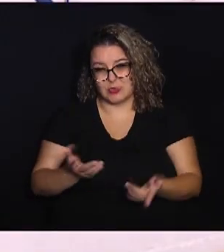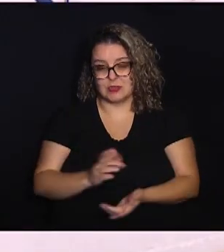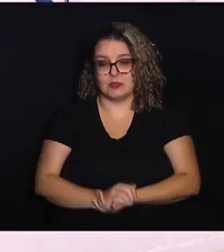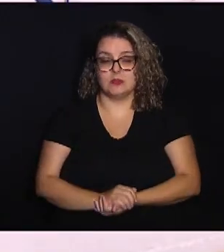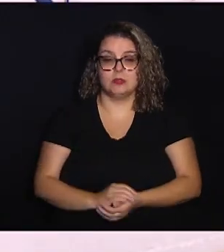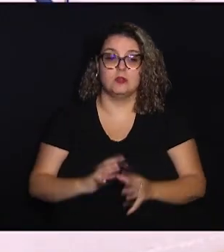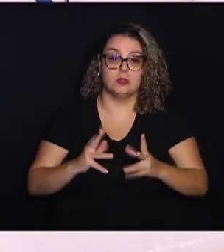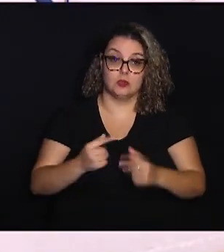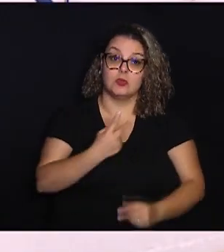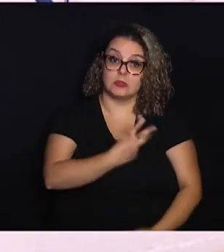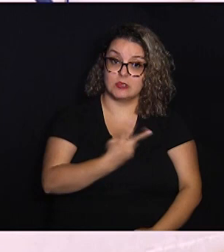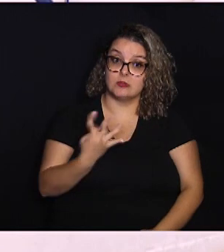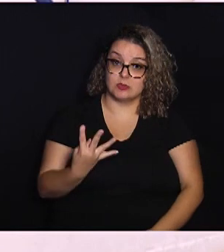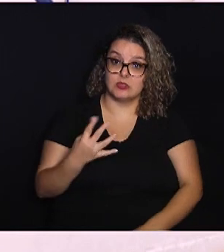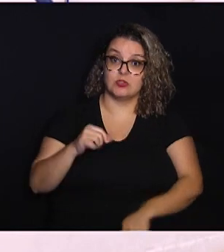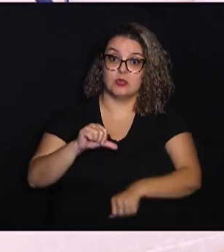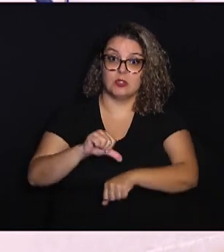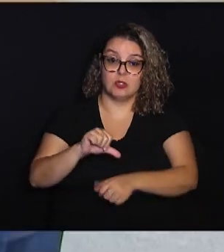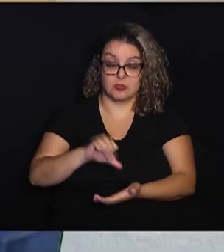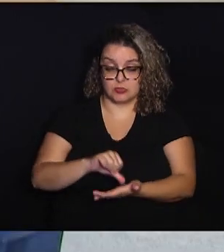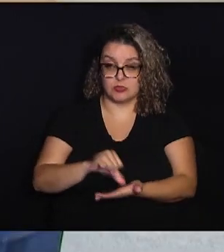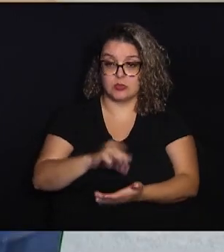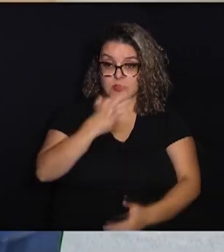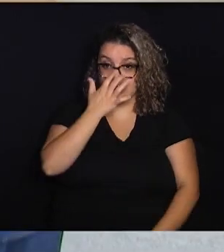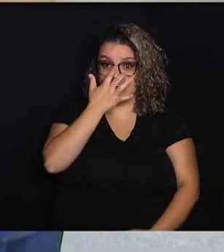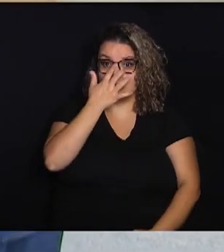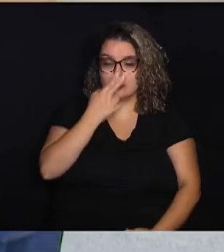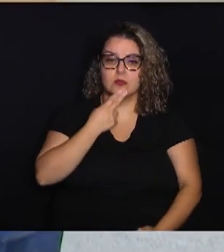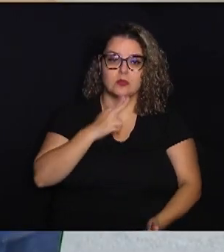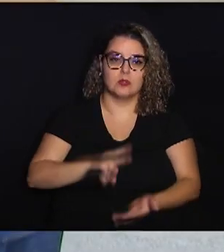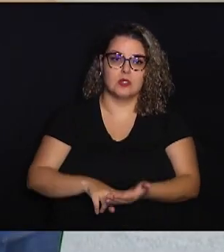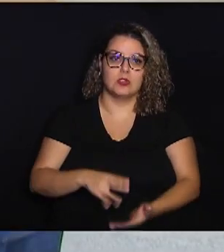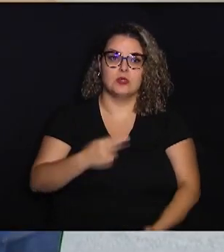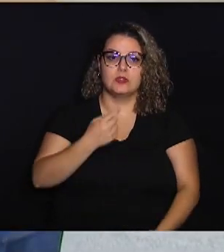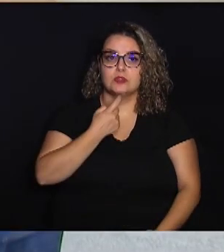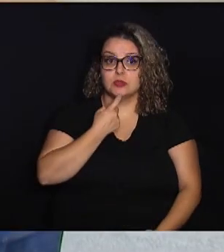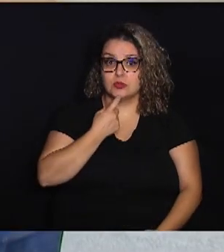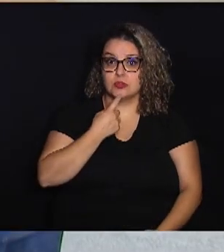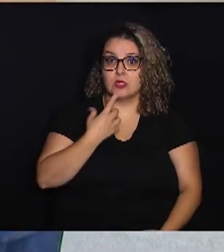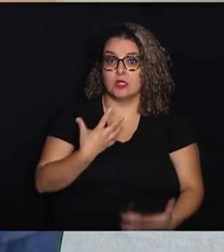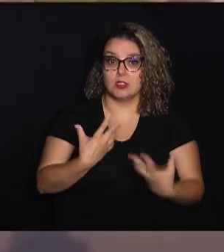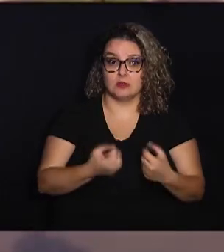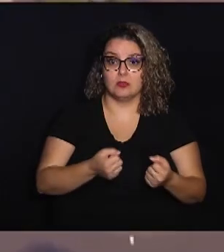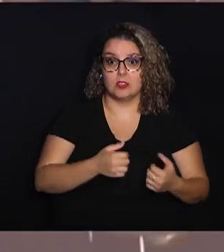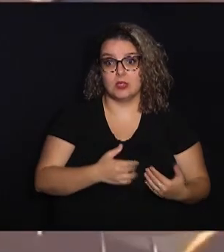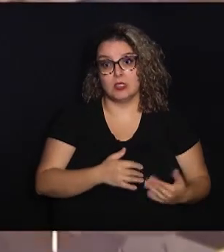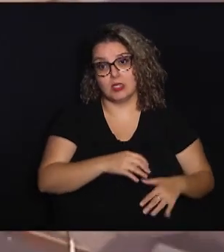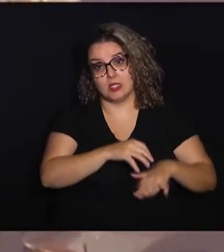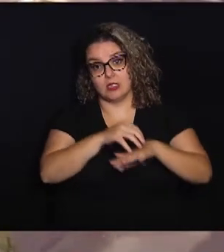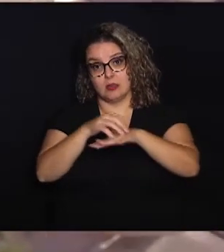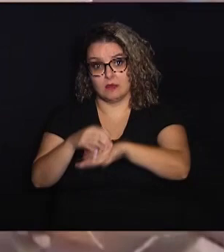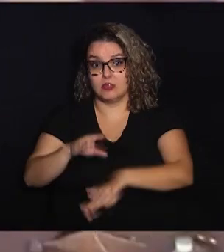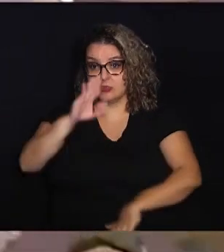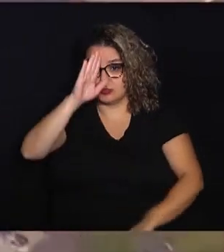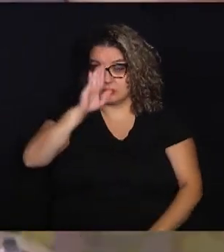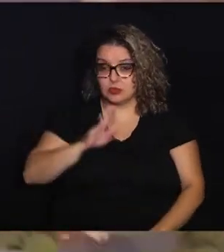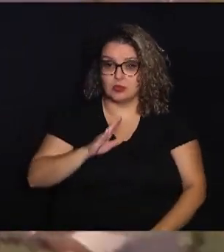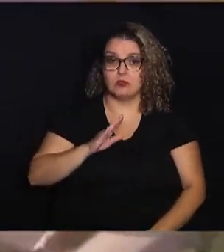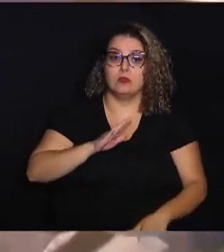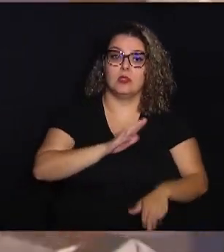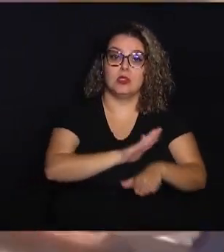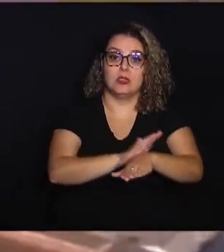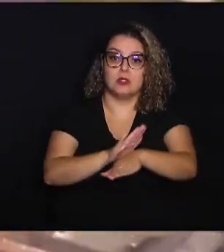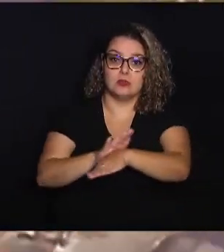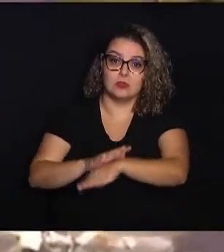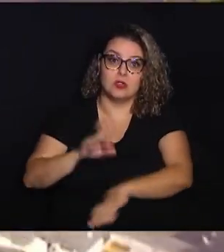as 24 unidades dos Correios de Campinas estão recebendo e transportando gratuitamente as doações para ajudar as vítimas